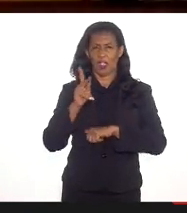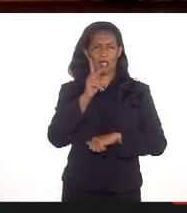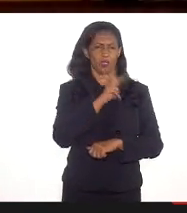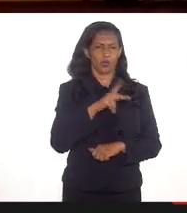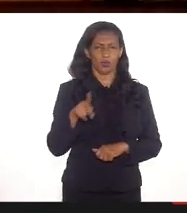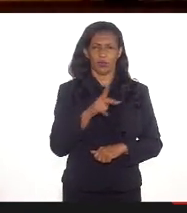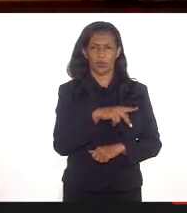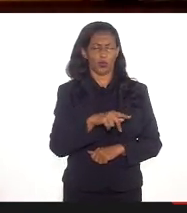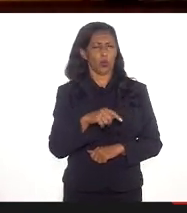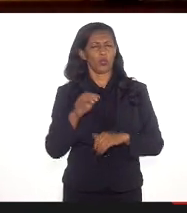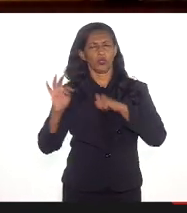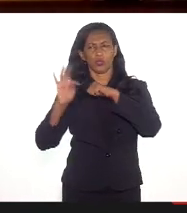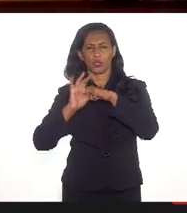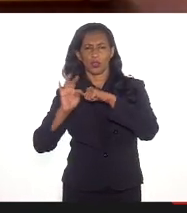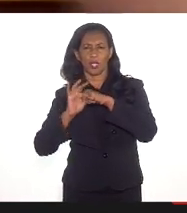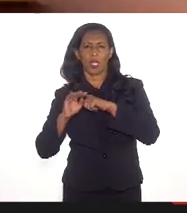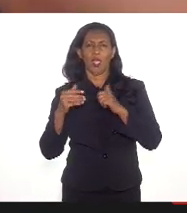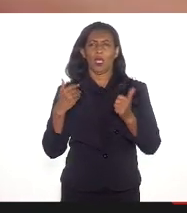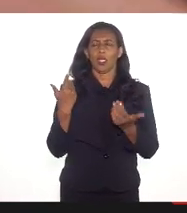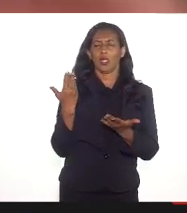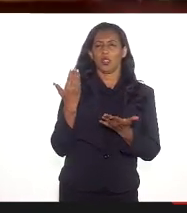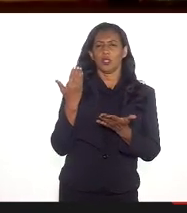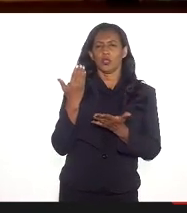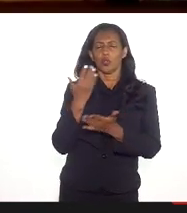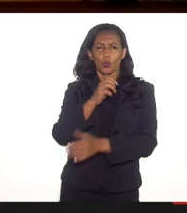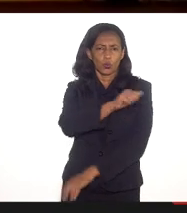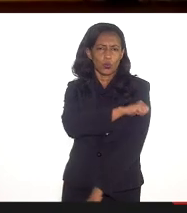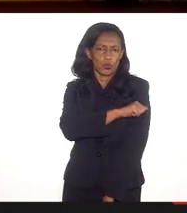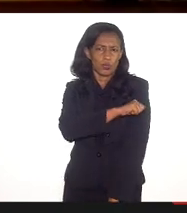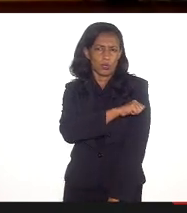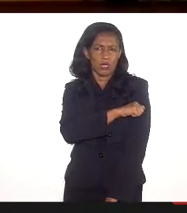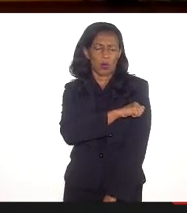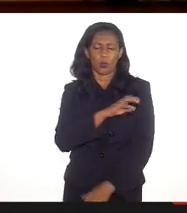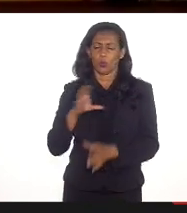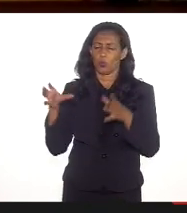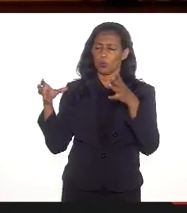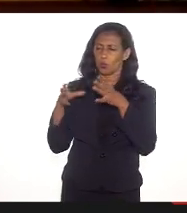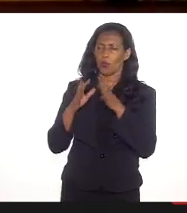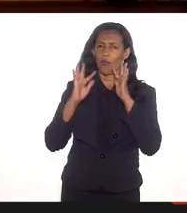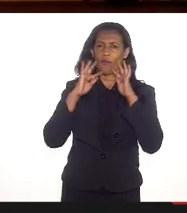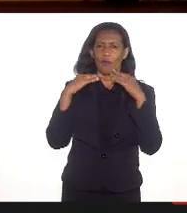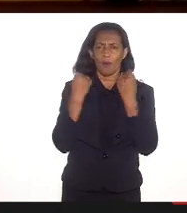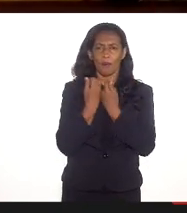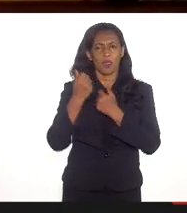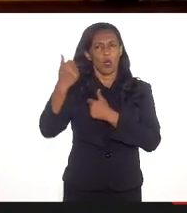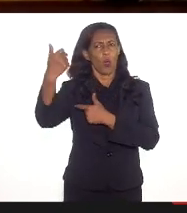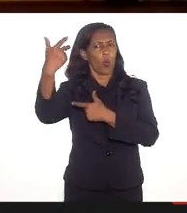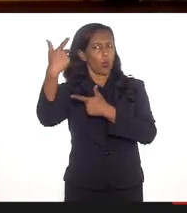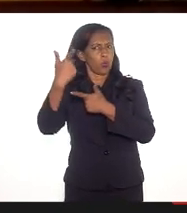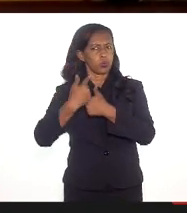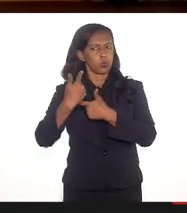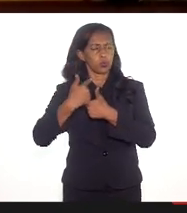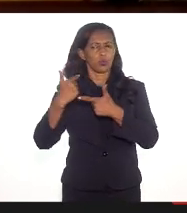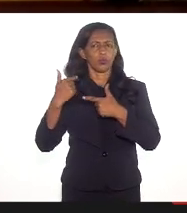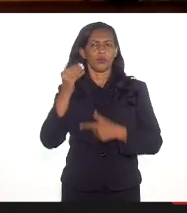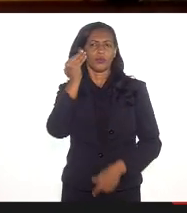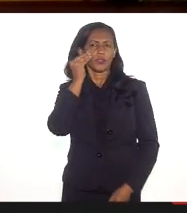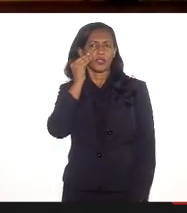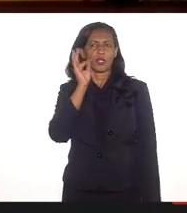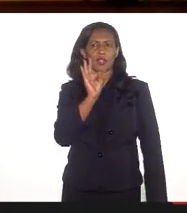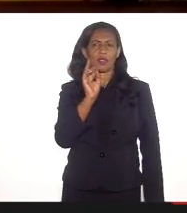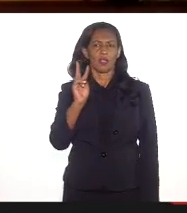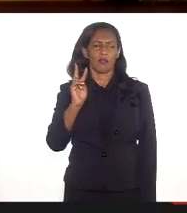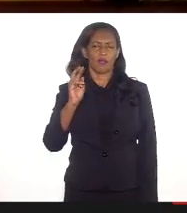técnicos, estudantes e responsáveis que estão nessa videoconferência ou estão nos assistindo através das redes sociais e da TV Alerj,